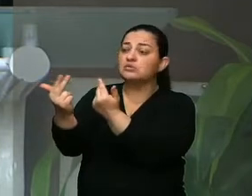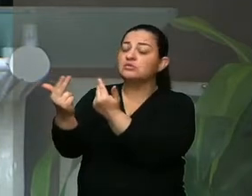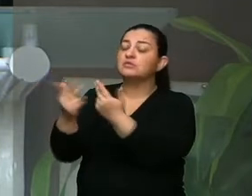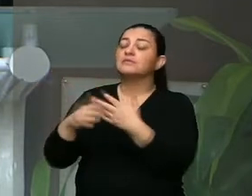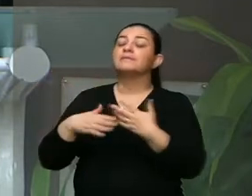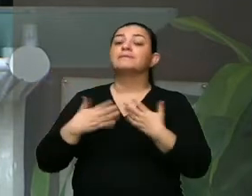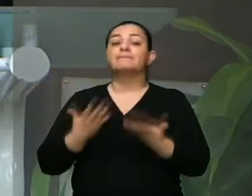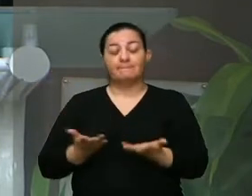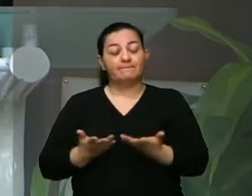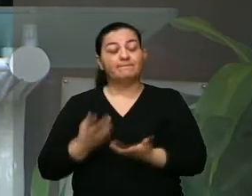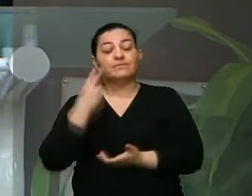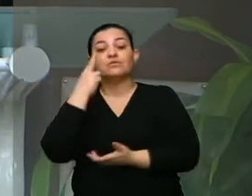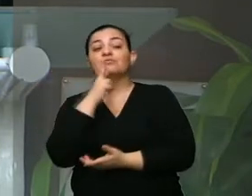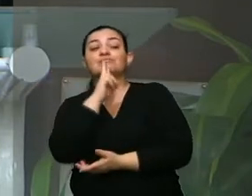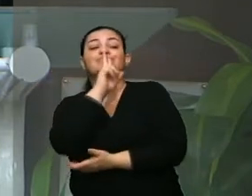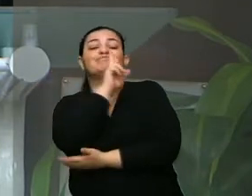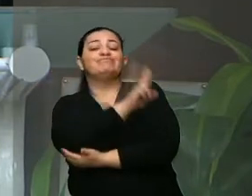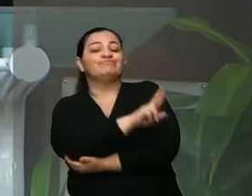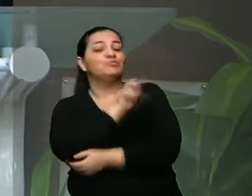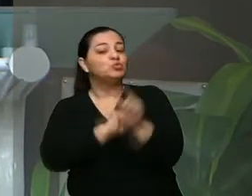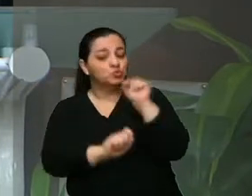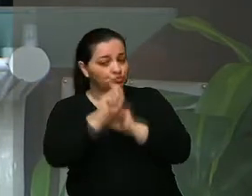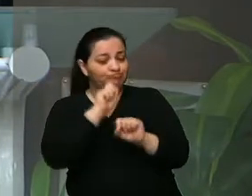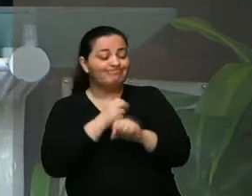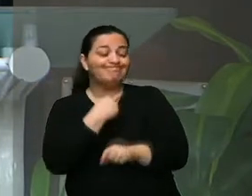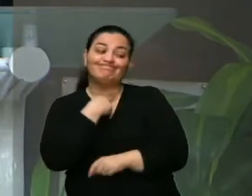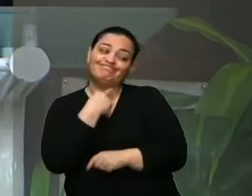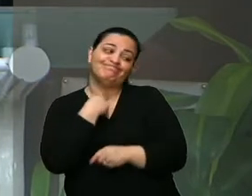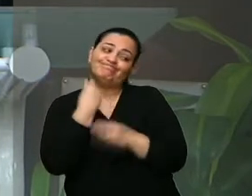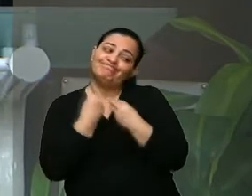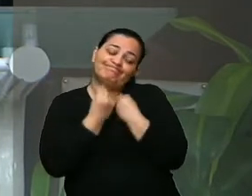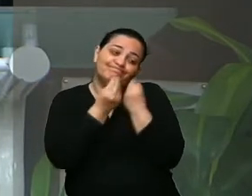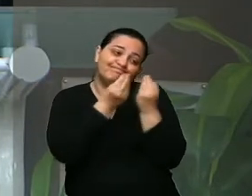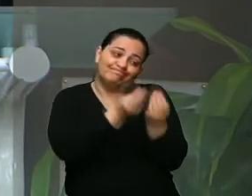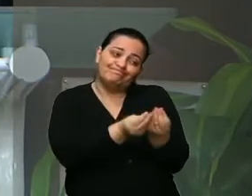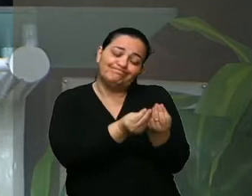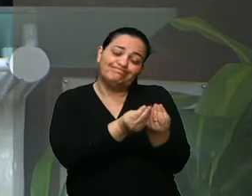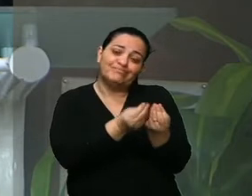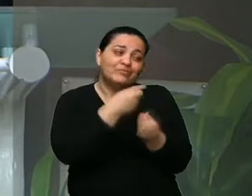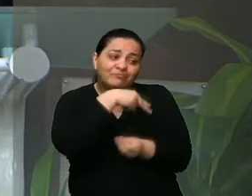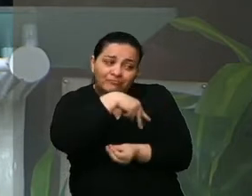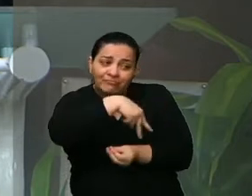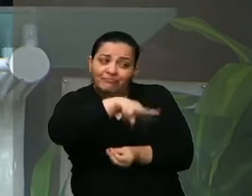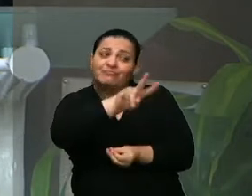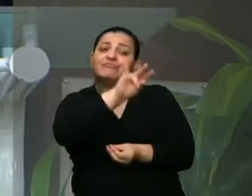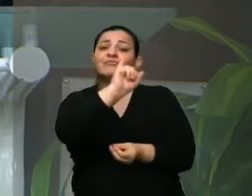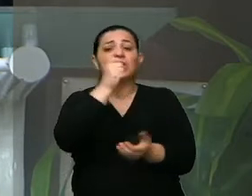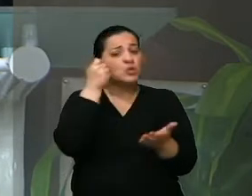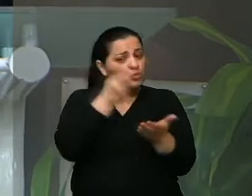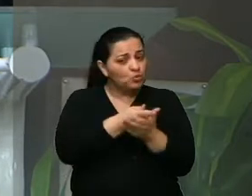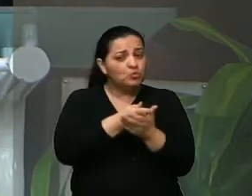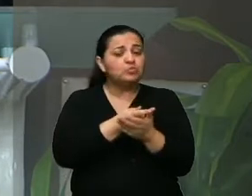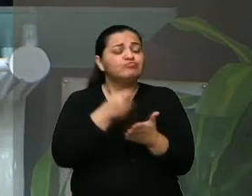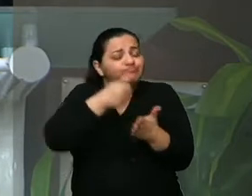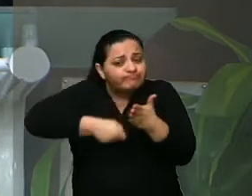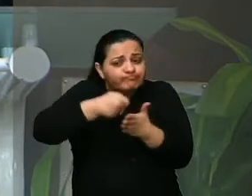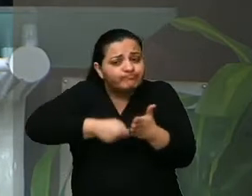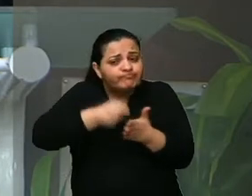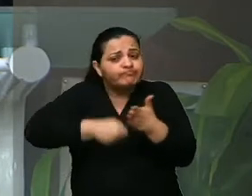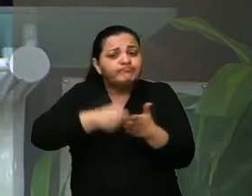e você vai dizer assim eu não posso te dar vai cumprir quer dizer vai